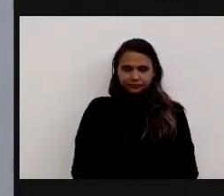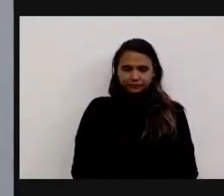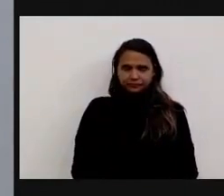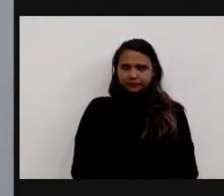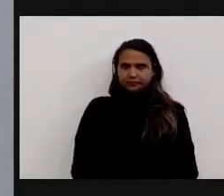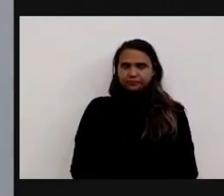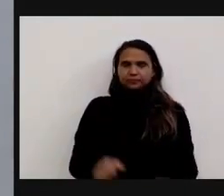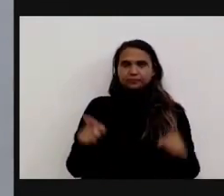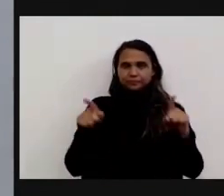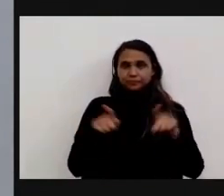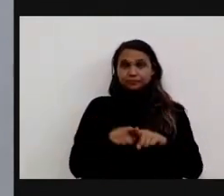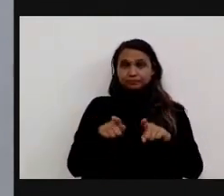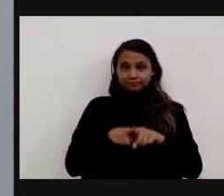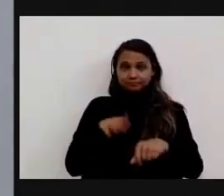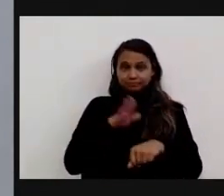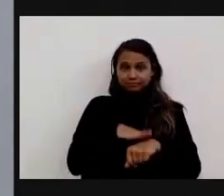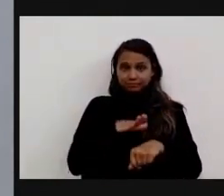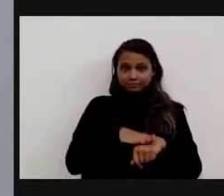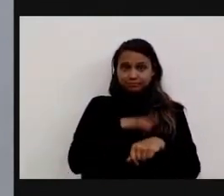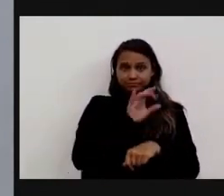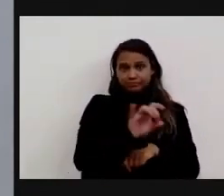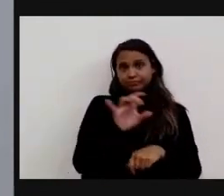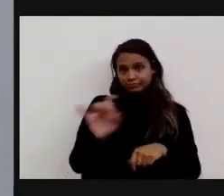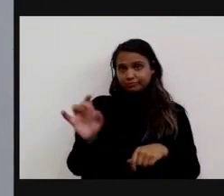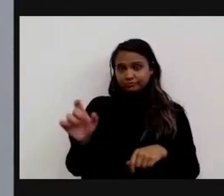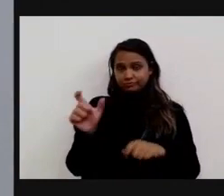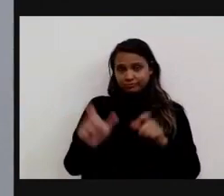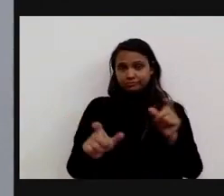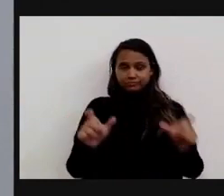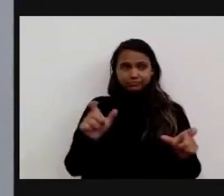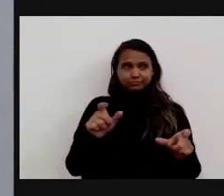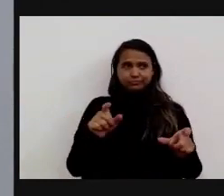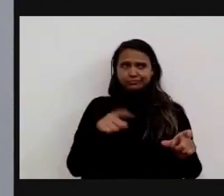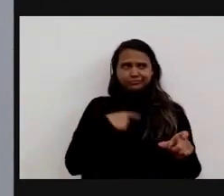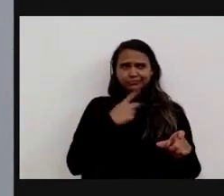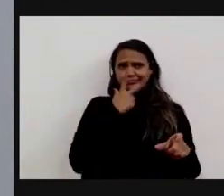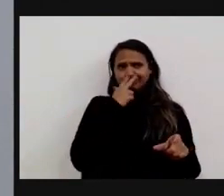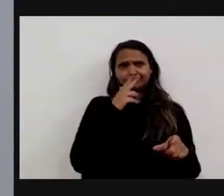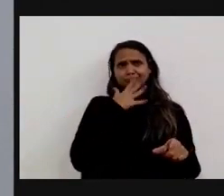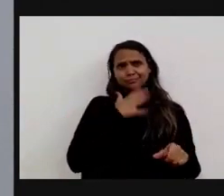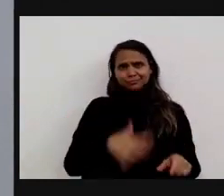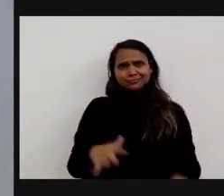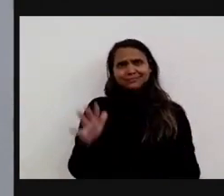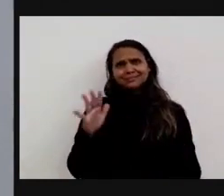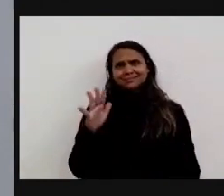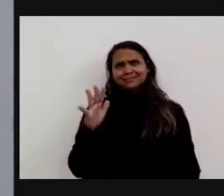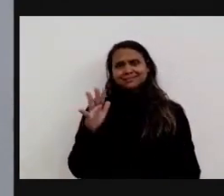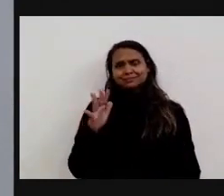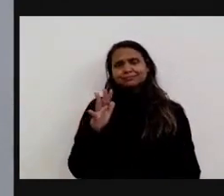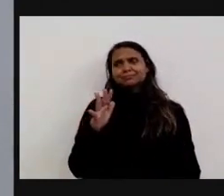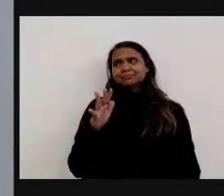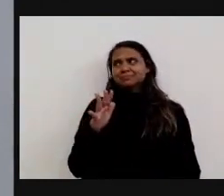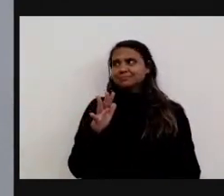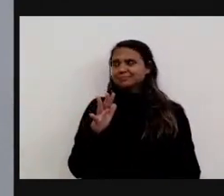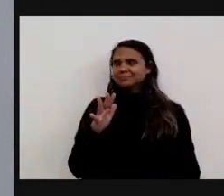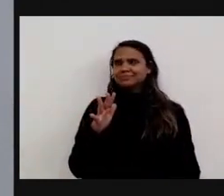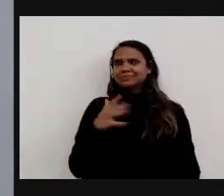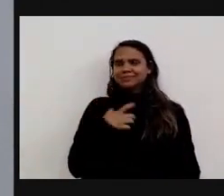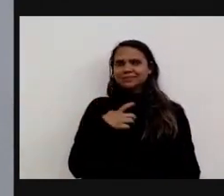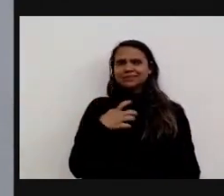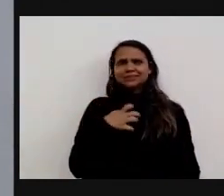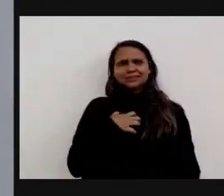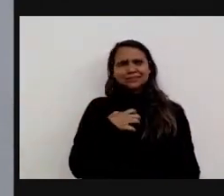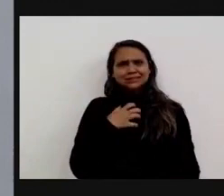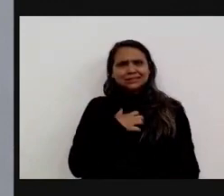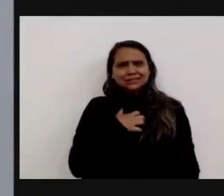sobre dar autonomia as pessoas né gente a gente é muito infantilizado como servidores e servidores né eu